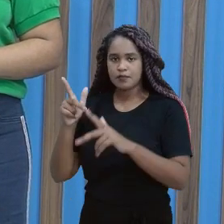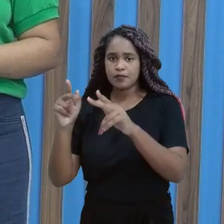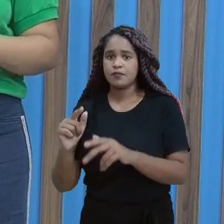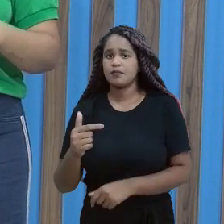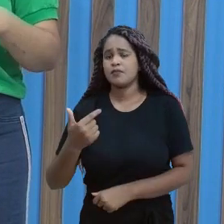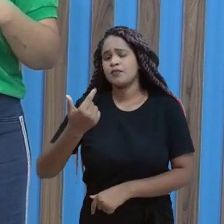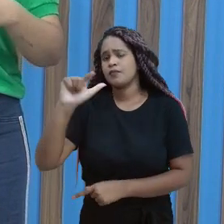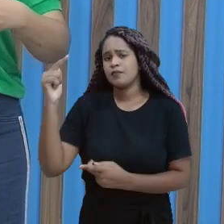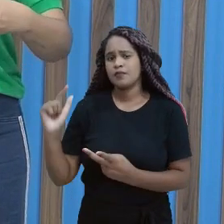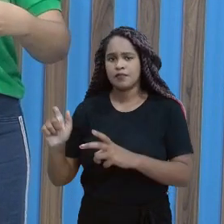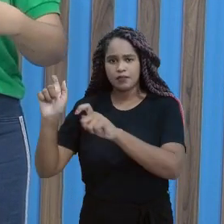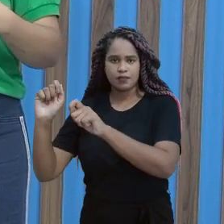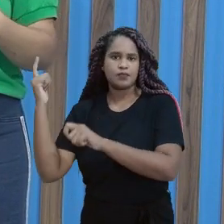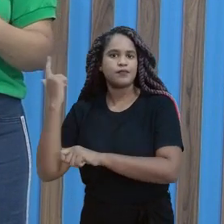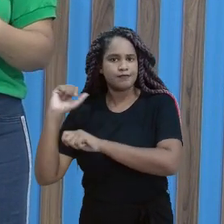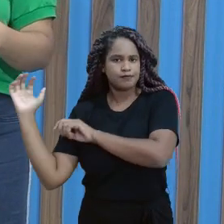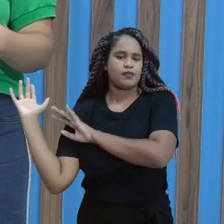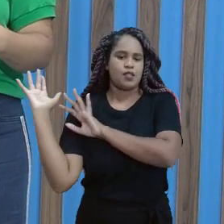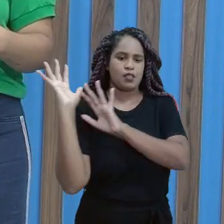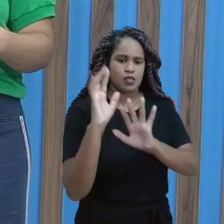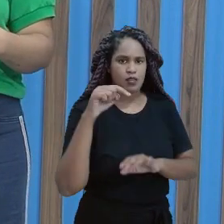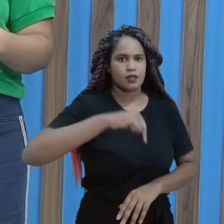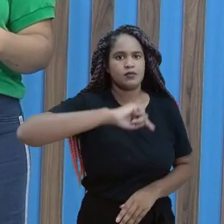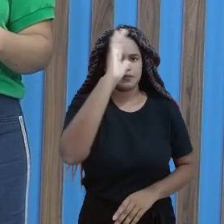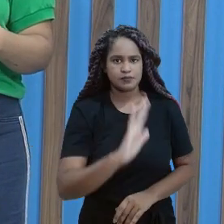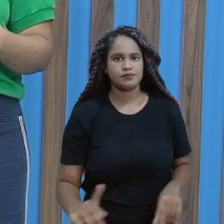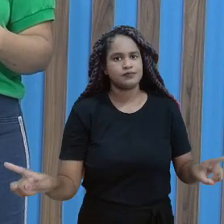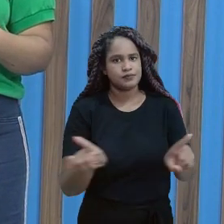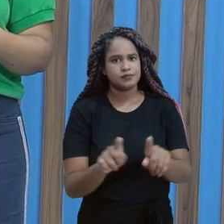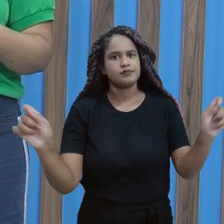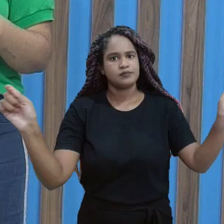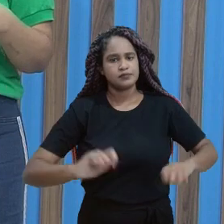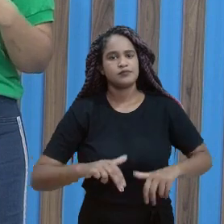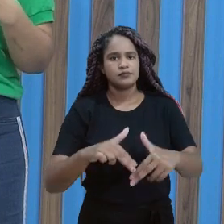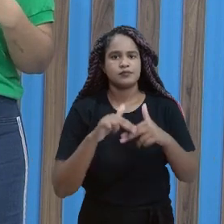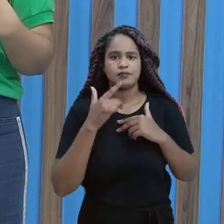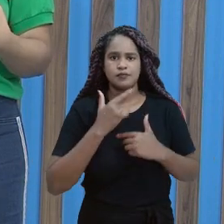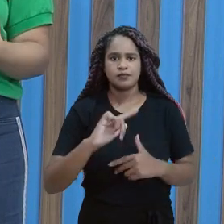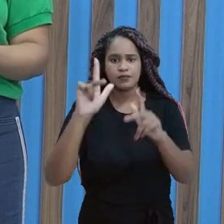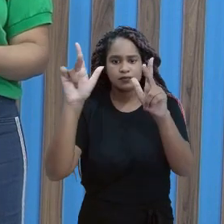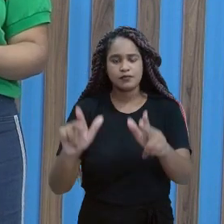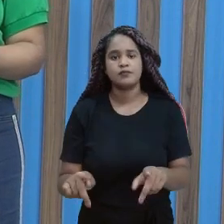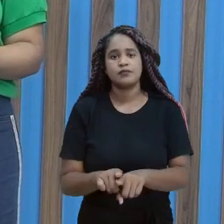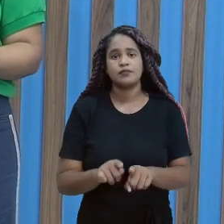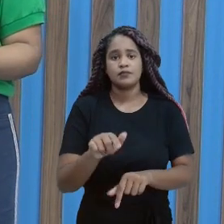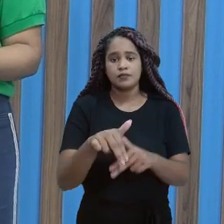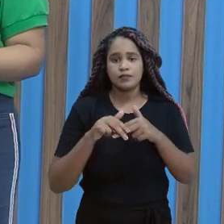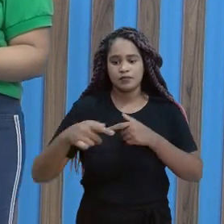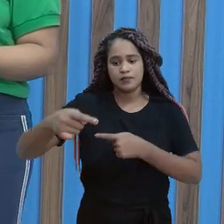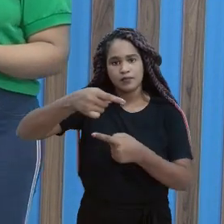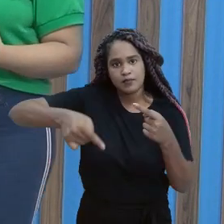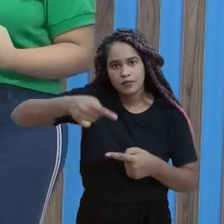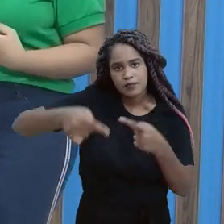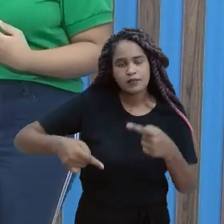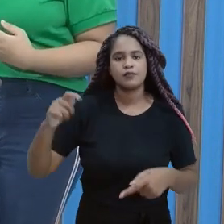também. E com essa aproximação, até as questões políticas se tornam bastante facilitadas, tá certo?